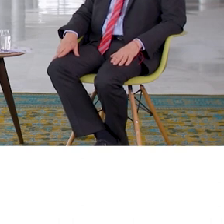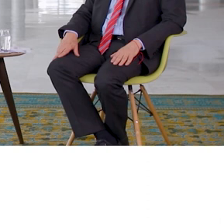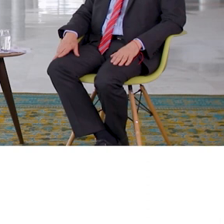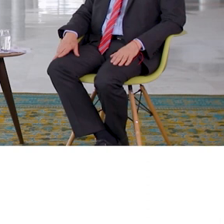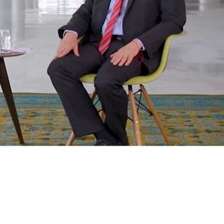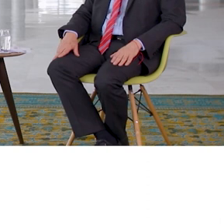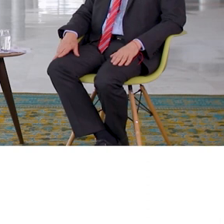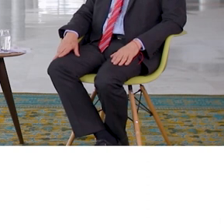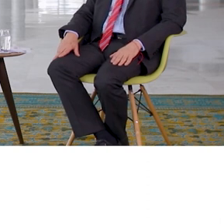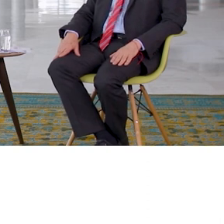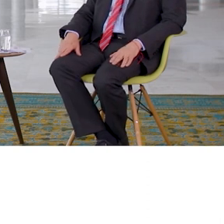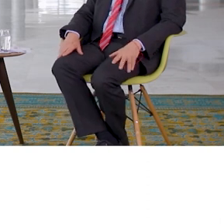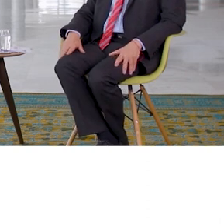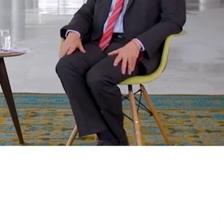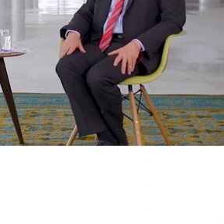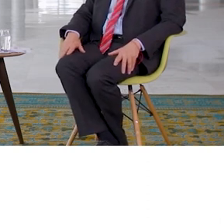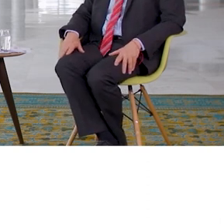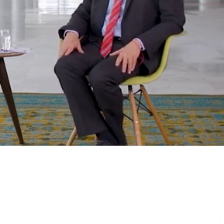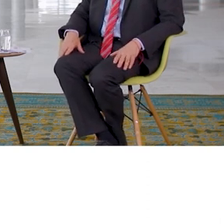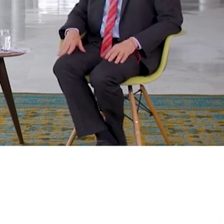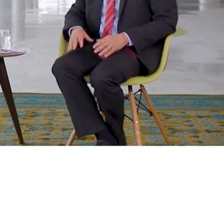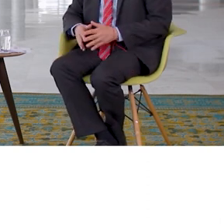E aí